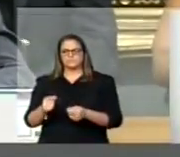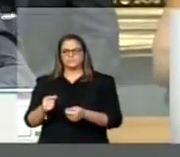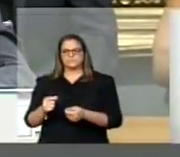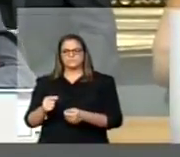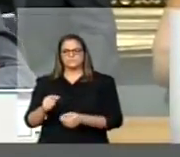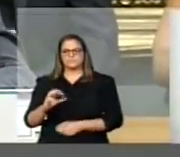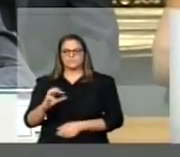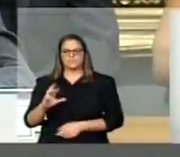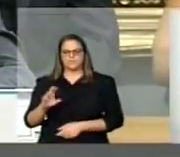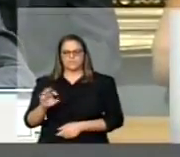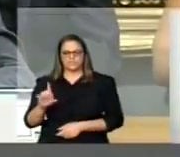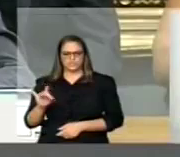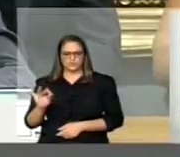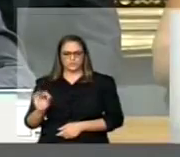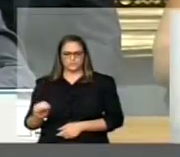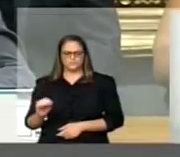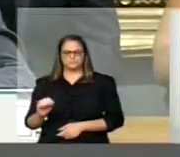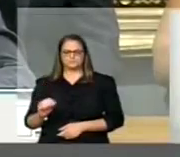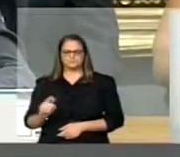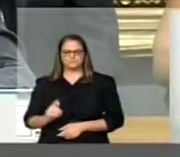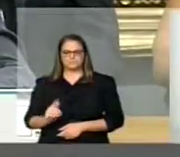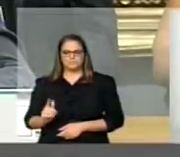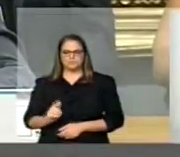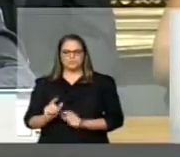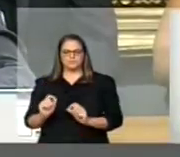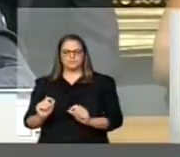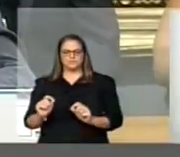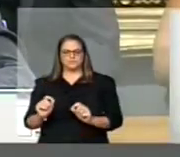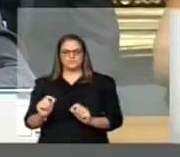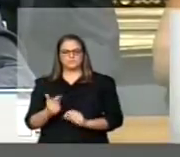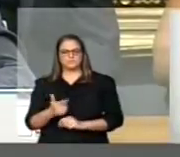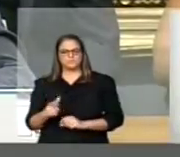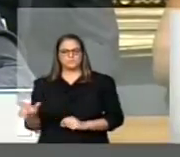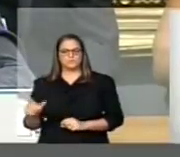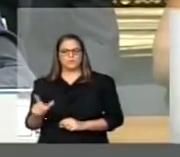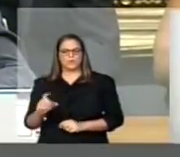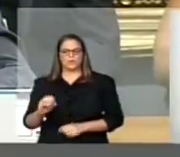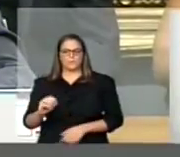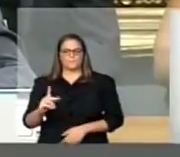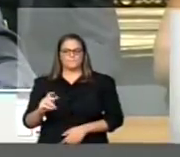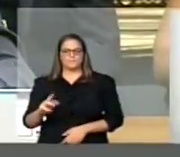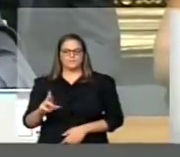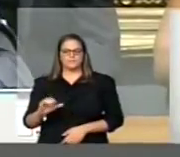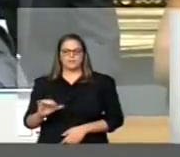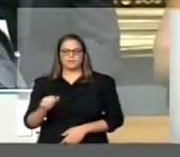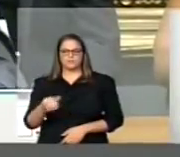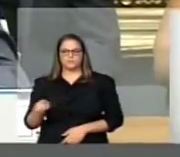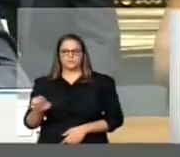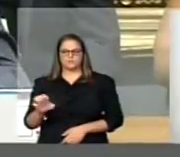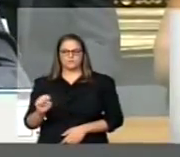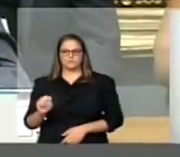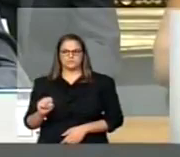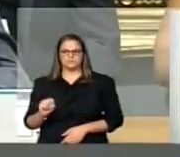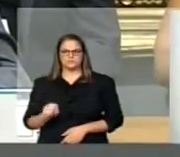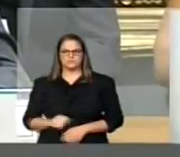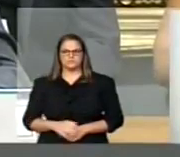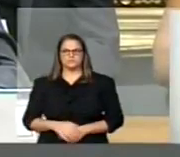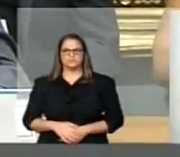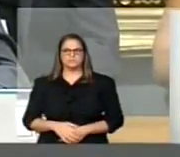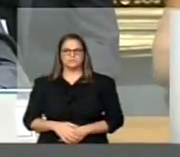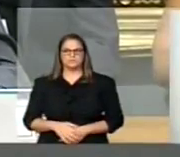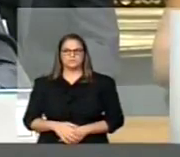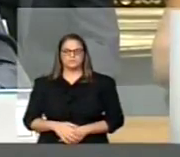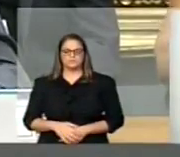expressão, aspas, e outras operações assemelhadas, fecha aspas, com o